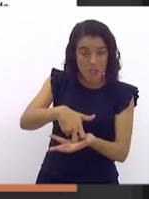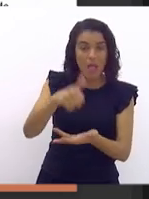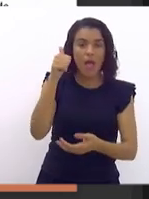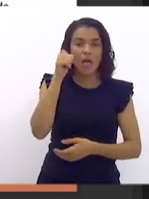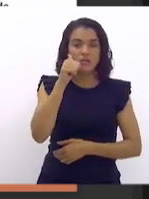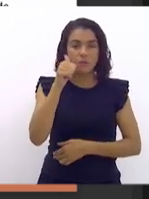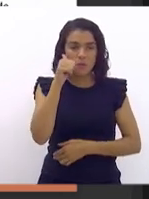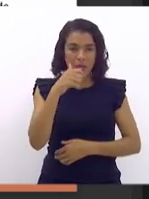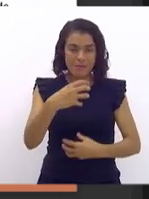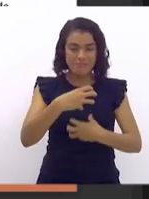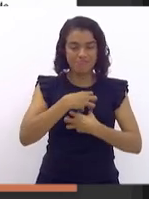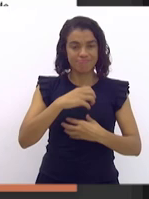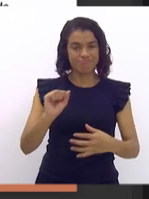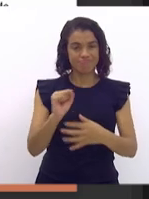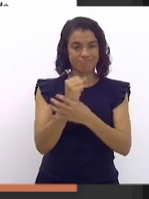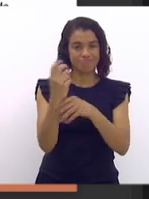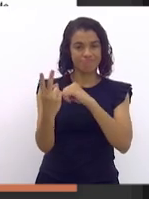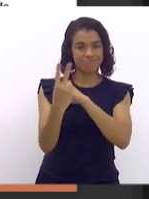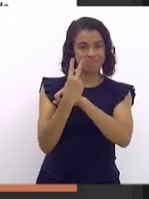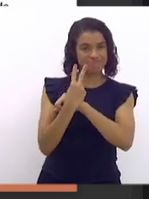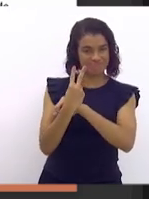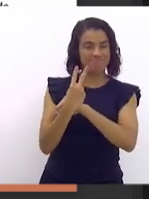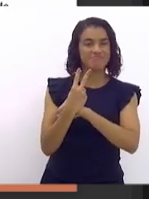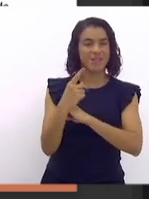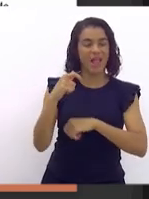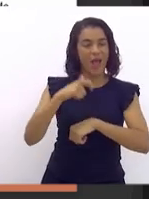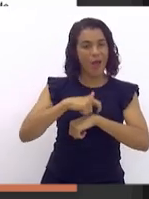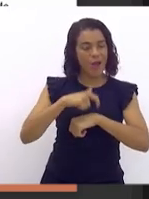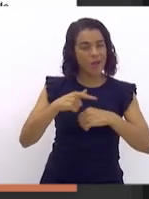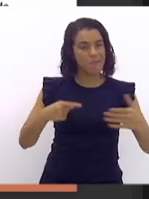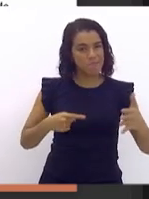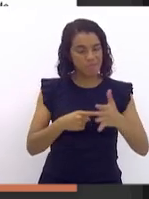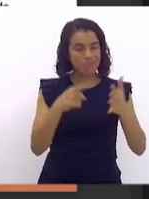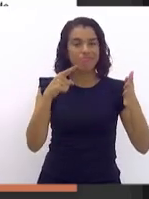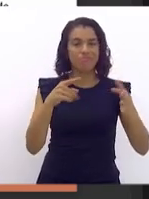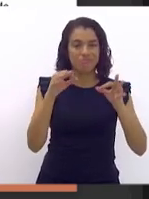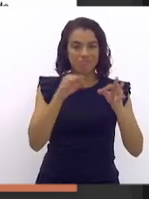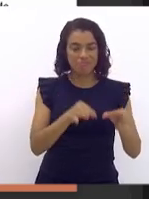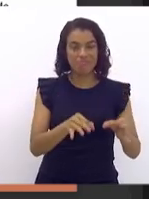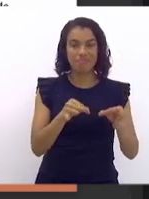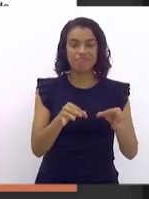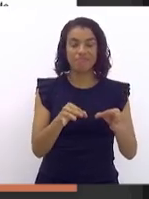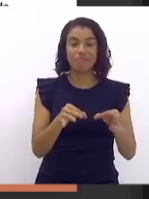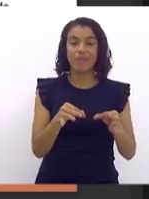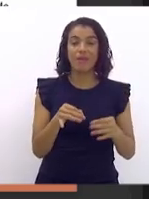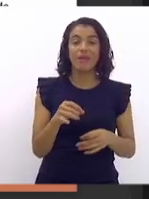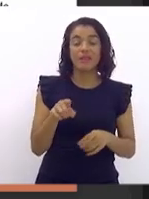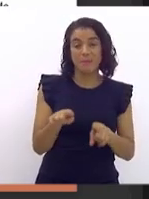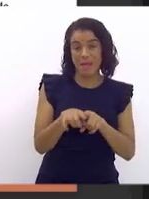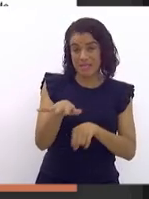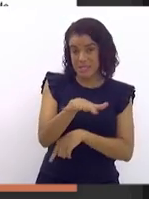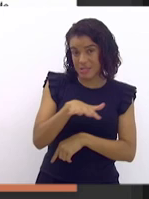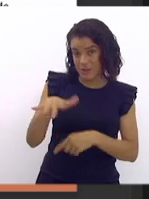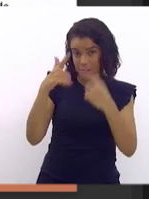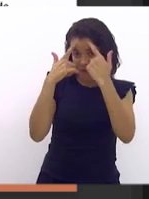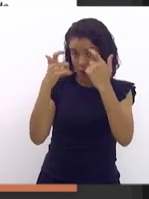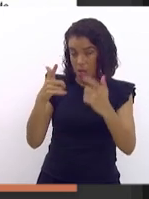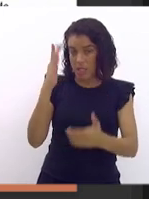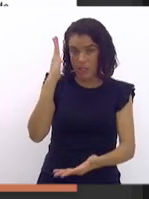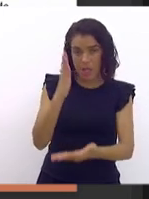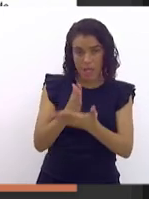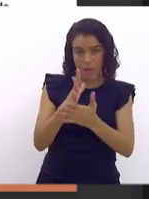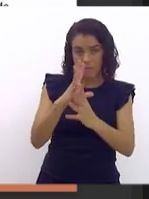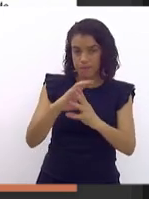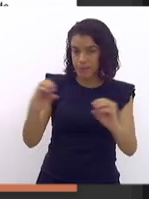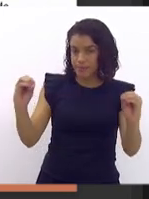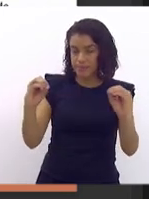mulheres se sentem mais protegidas depois que essas denúncias são encaminhadas, aquela situação de violência é cessada, não é